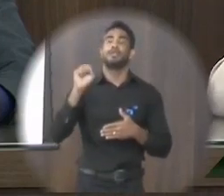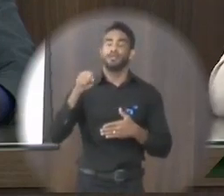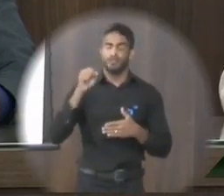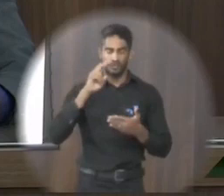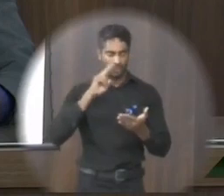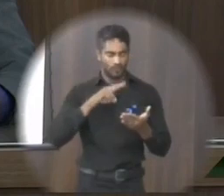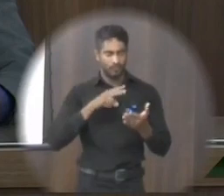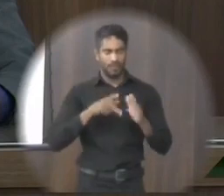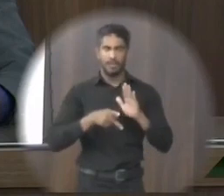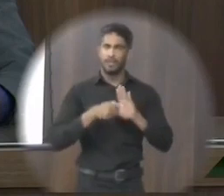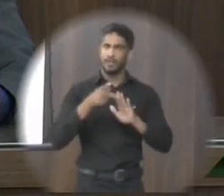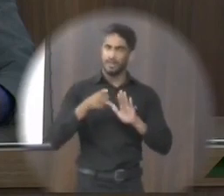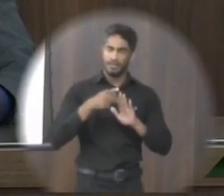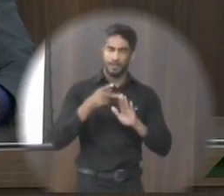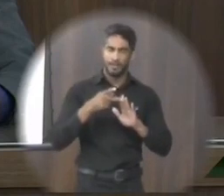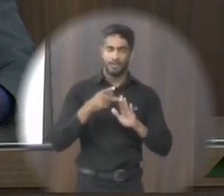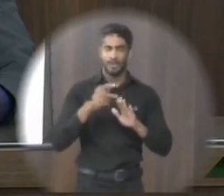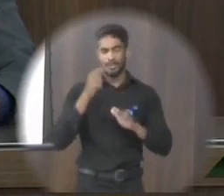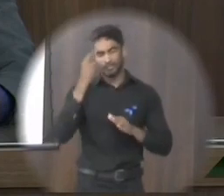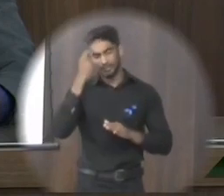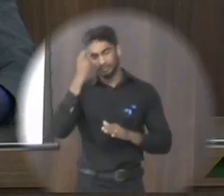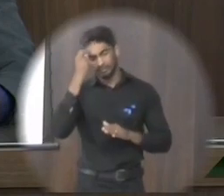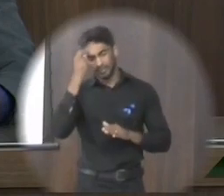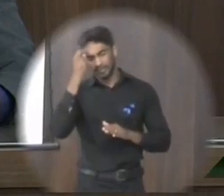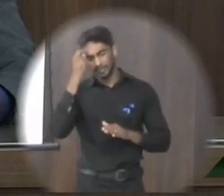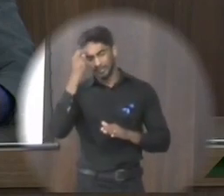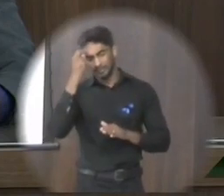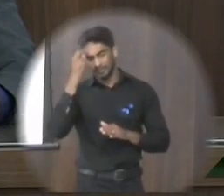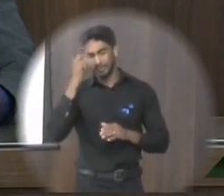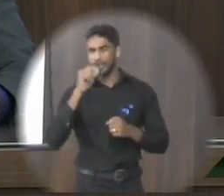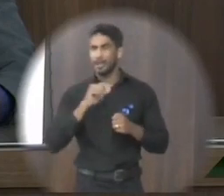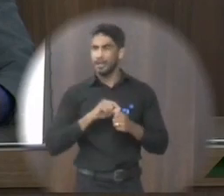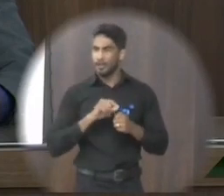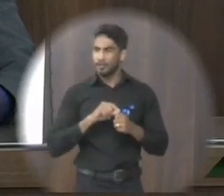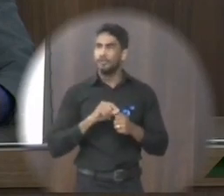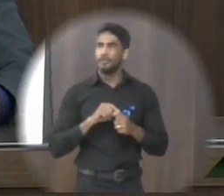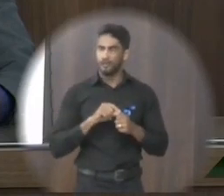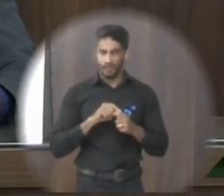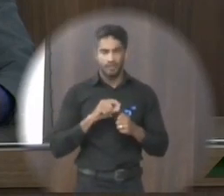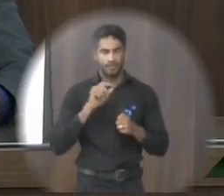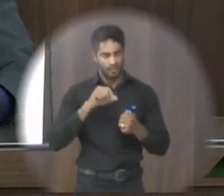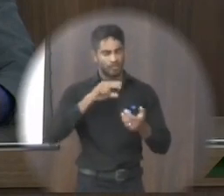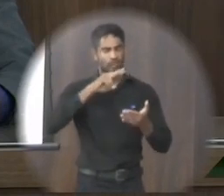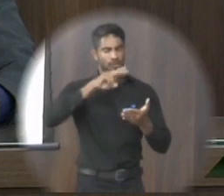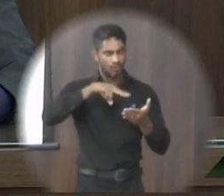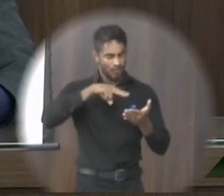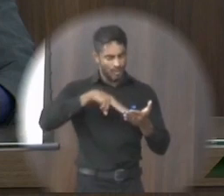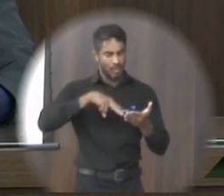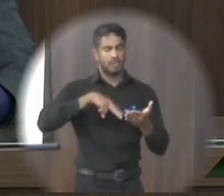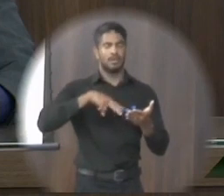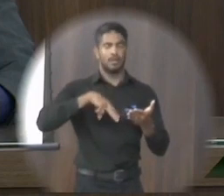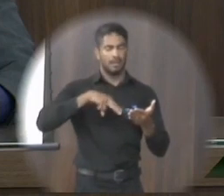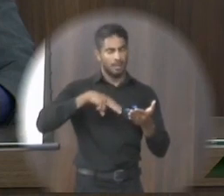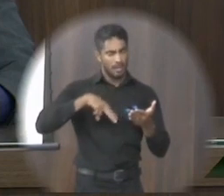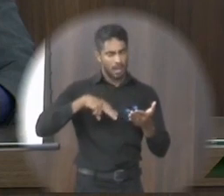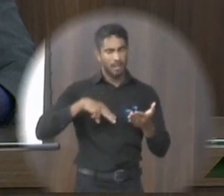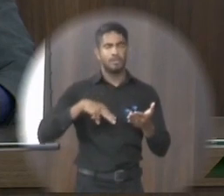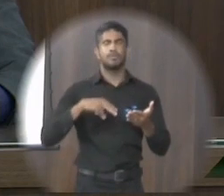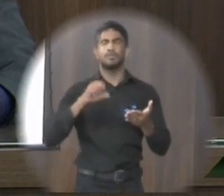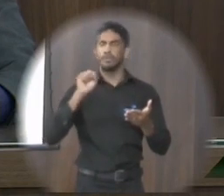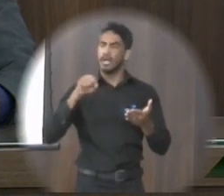esse projeto no expediente, eu fiz, né, questão de estar olhando, estar lendo e,